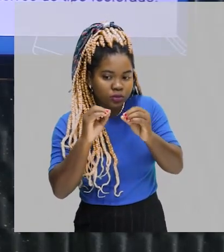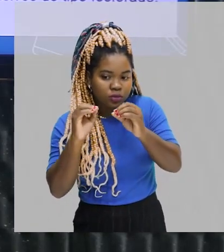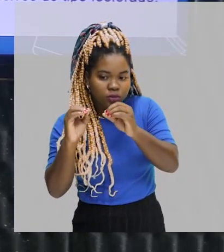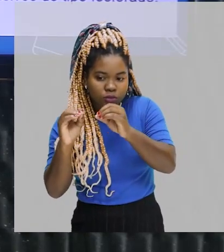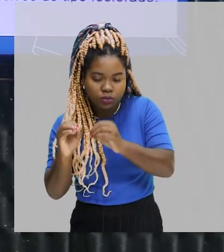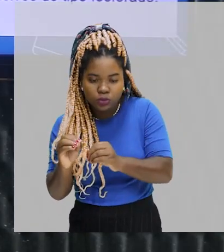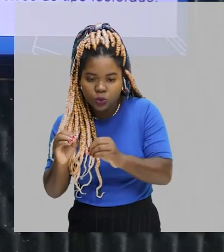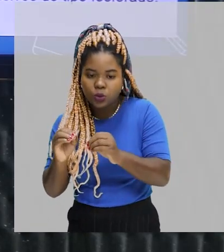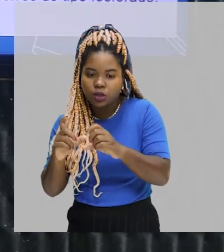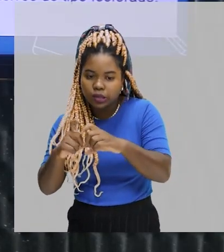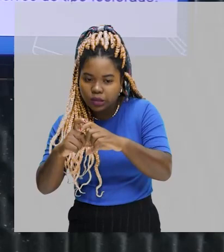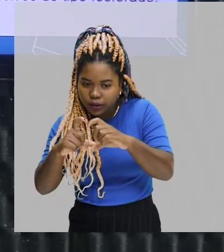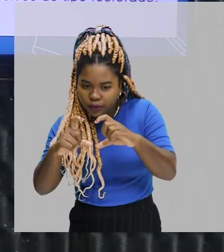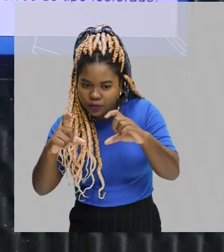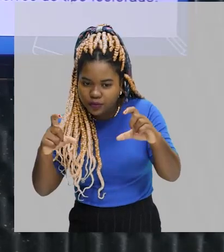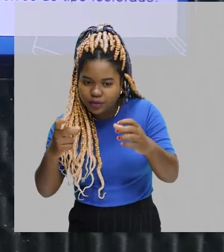empregada